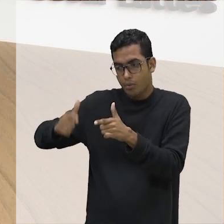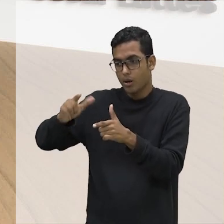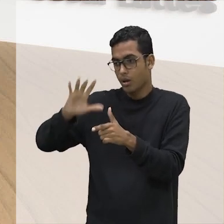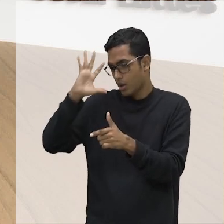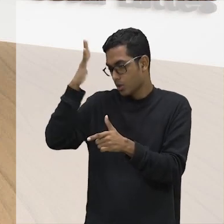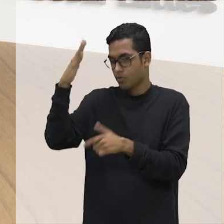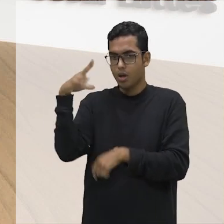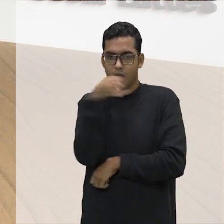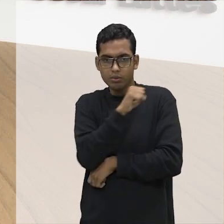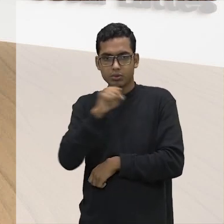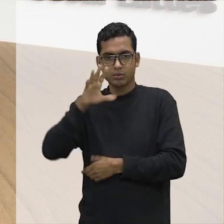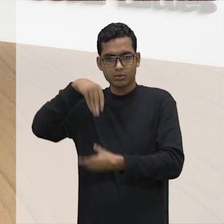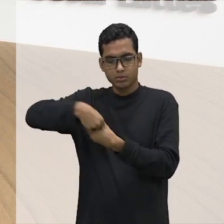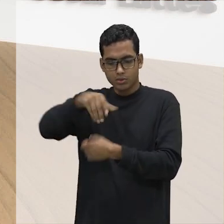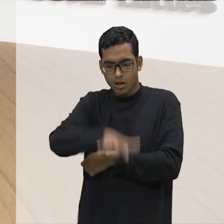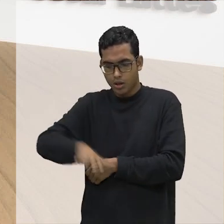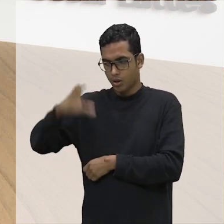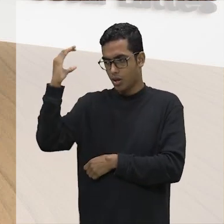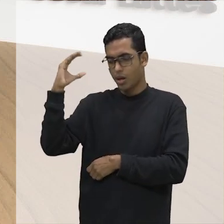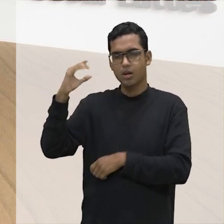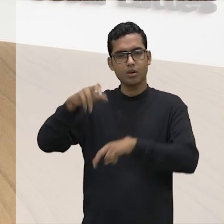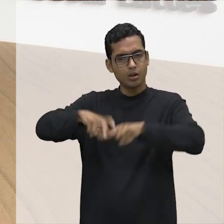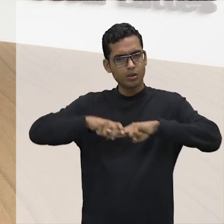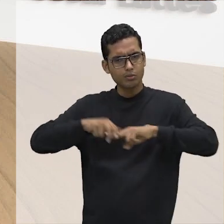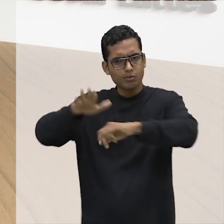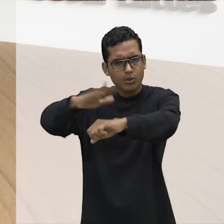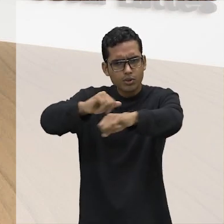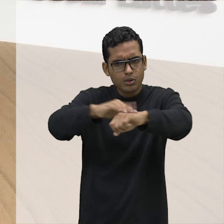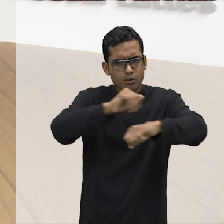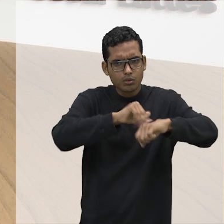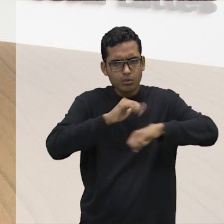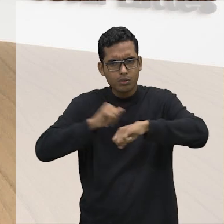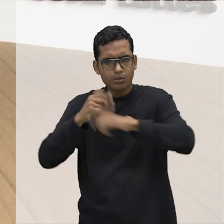E por isso, nós convocamos todos os estudantes,